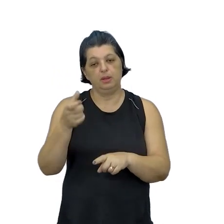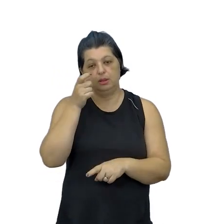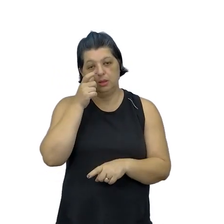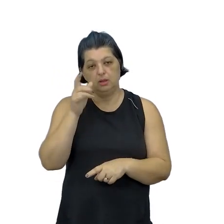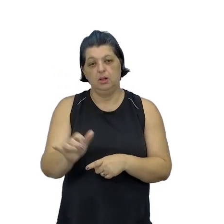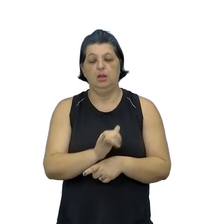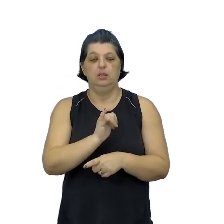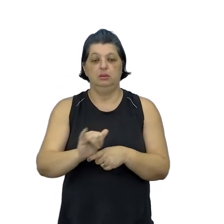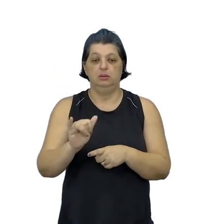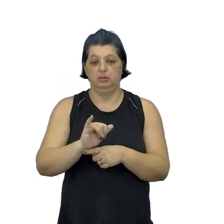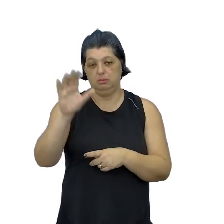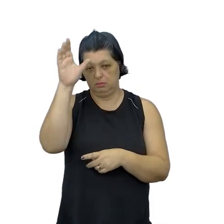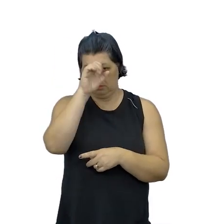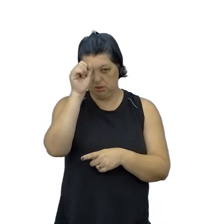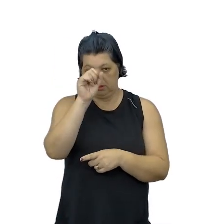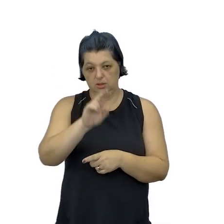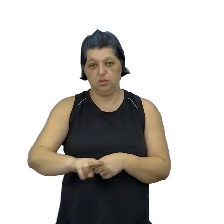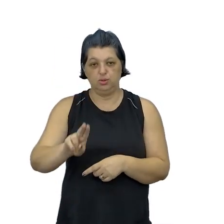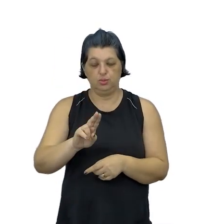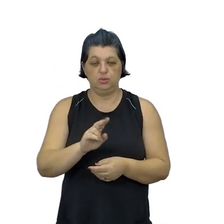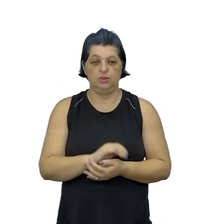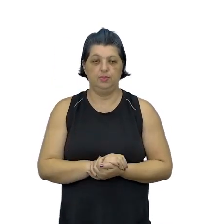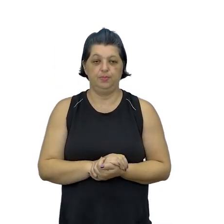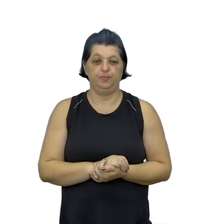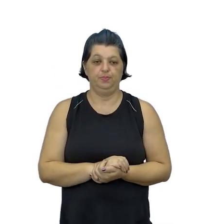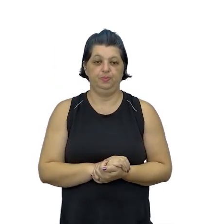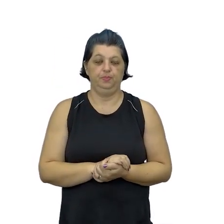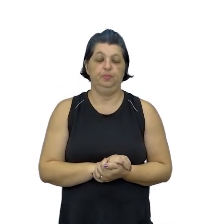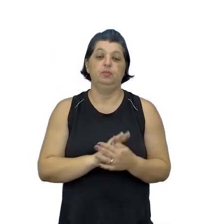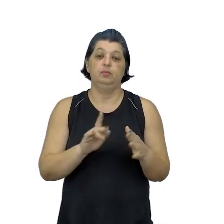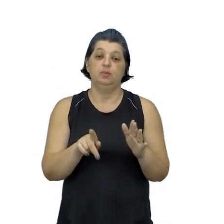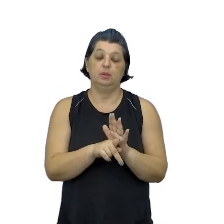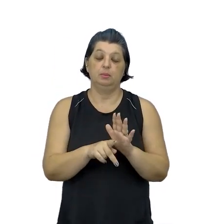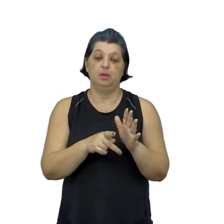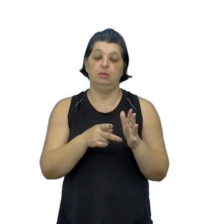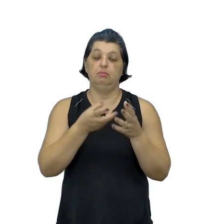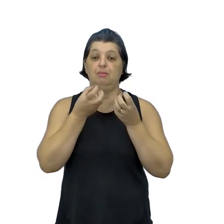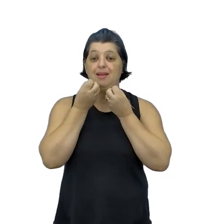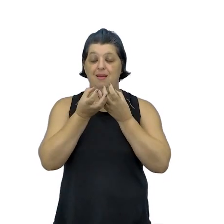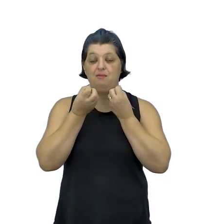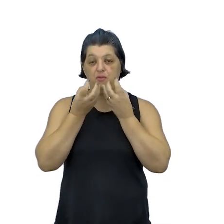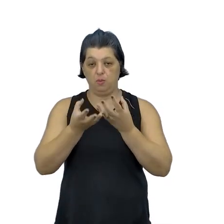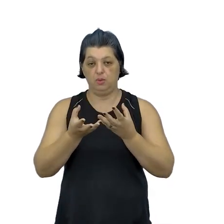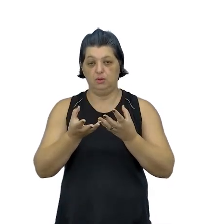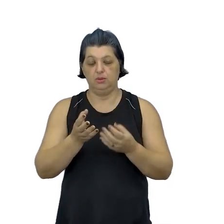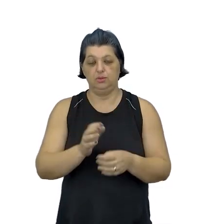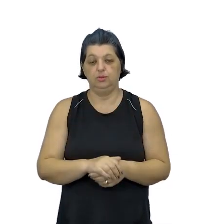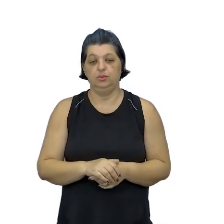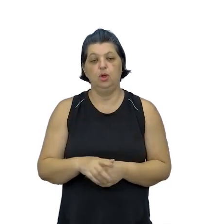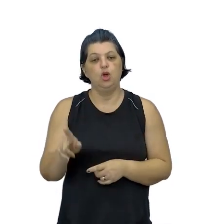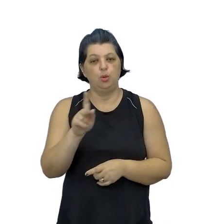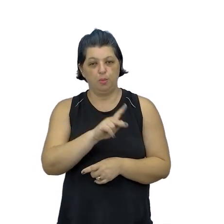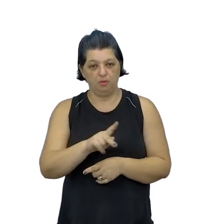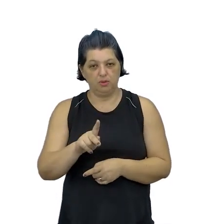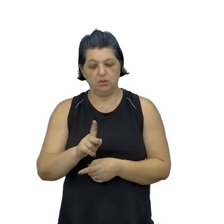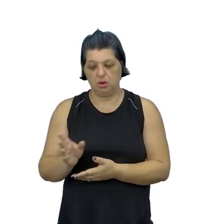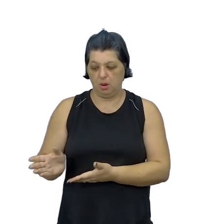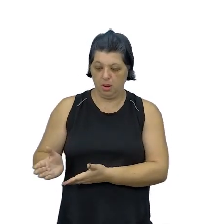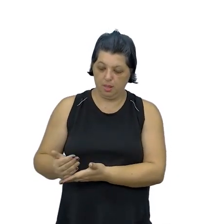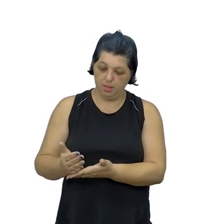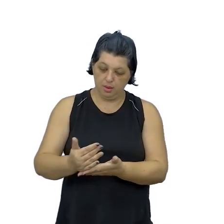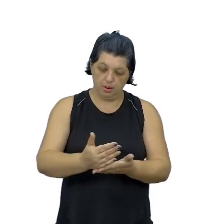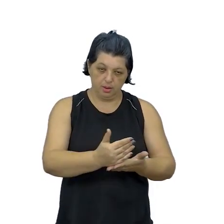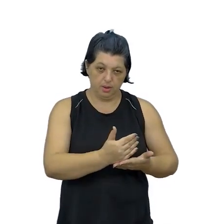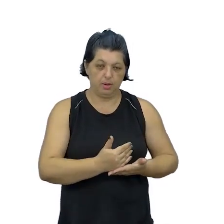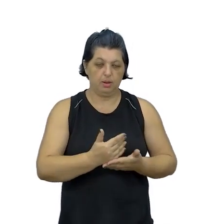de aprendizagem utilizadas. Com base nessas informações, então, o professor, juntamente com o aluno,